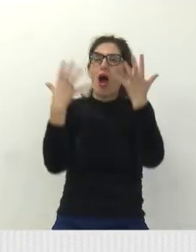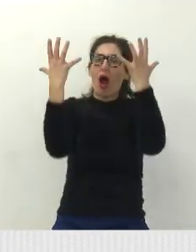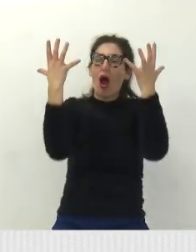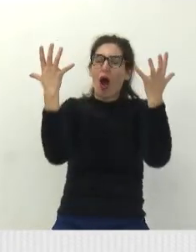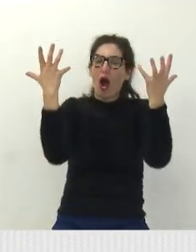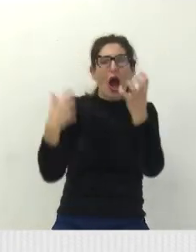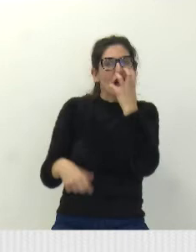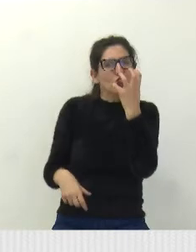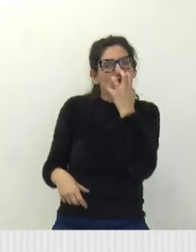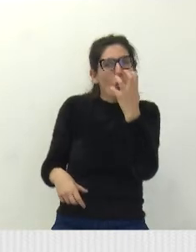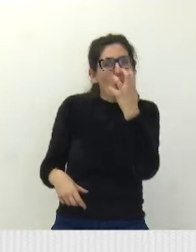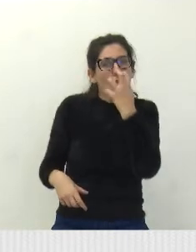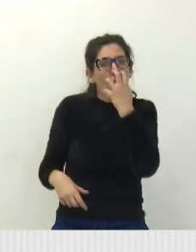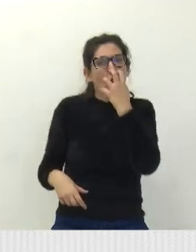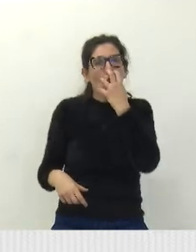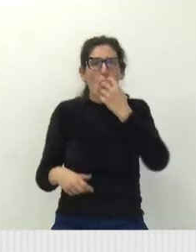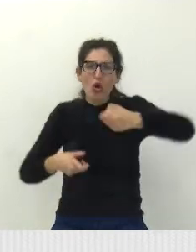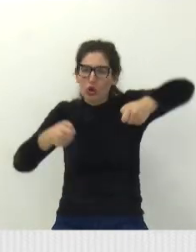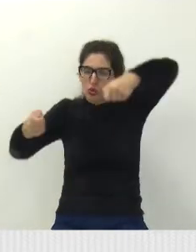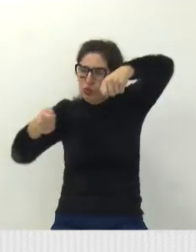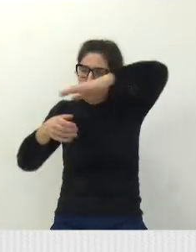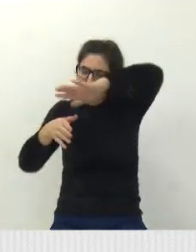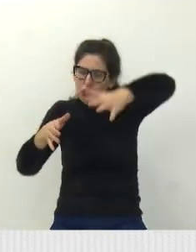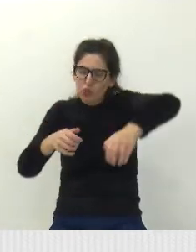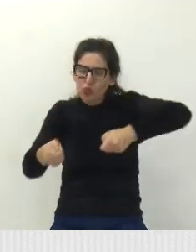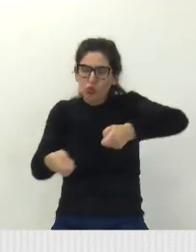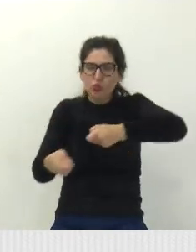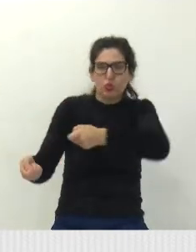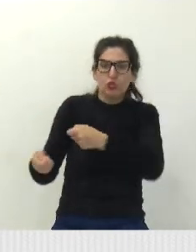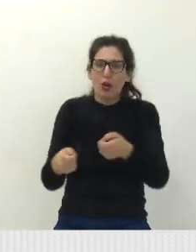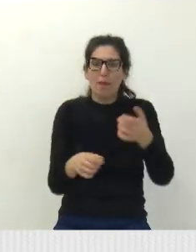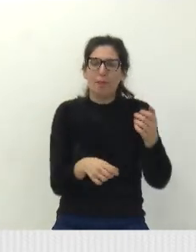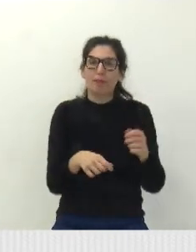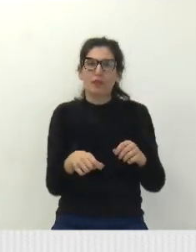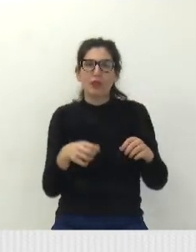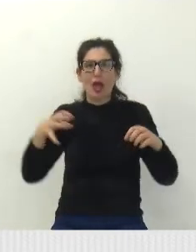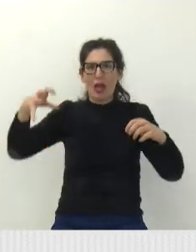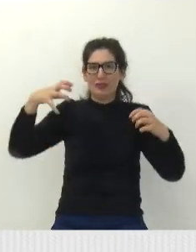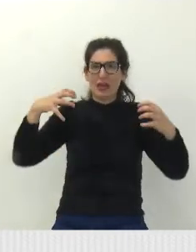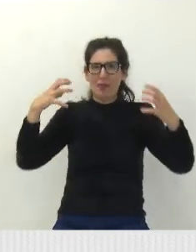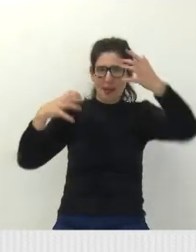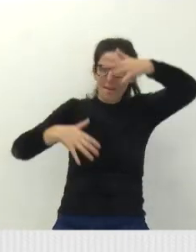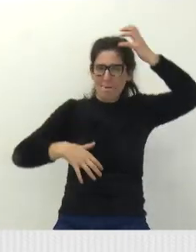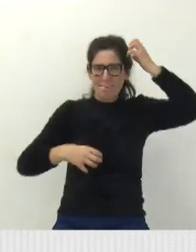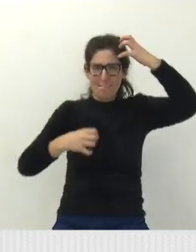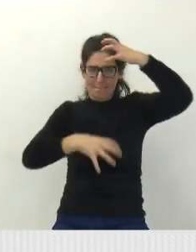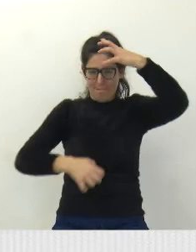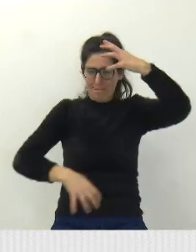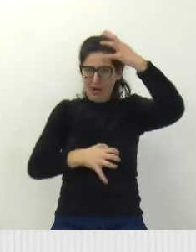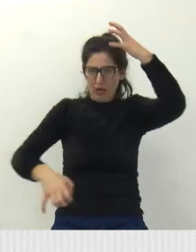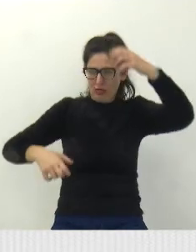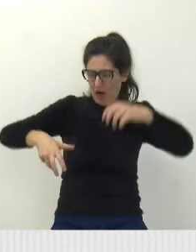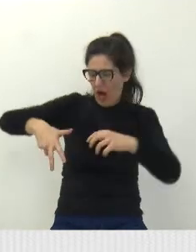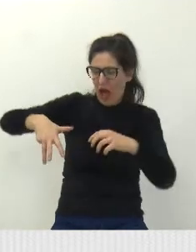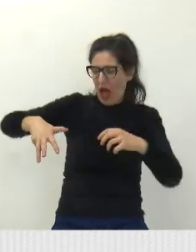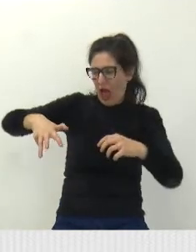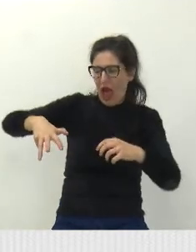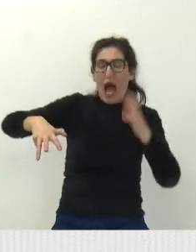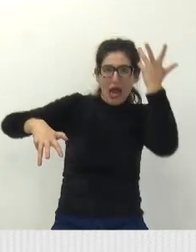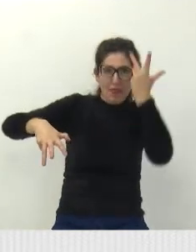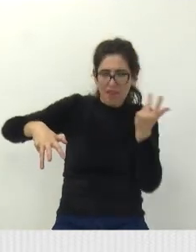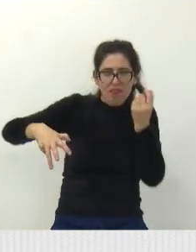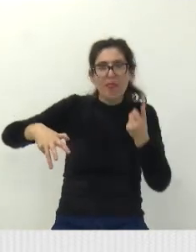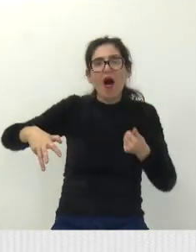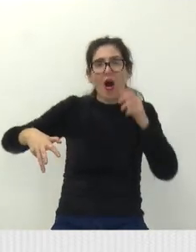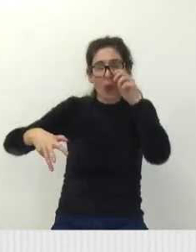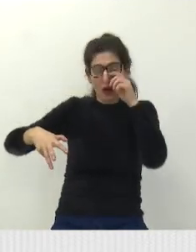teve um ano, né, para entrar em vigor, e as clínicas vão ter que se adaptar. Todo lugar de banho e tosa vai ter que ter uma câmera para que se